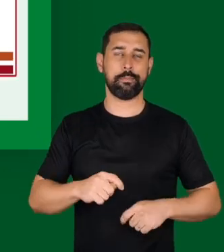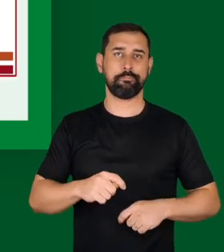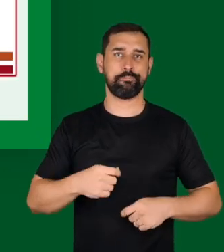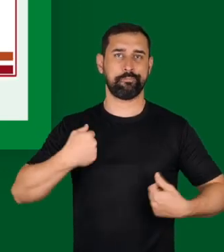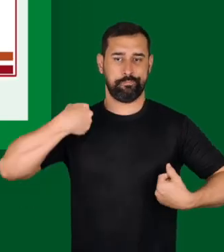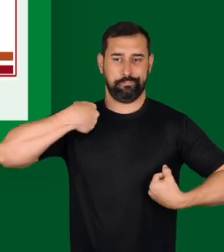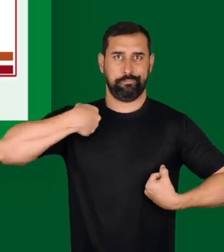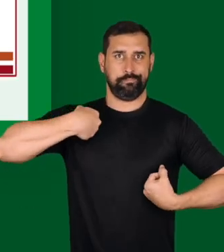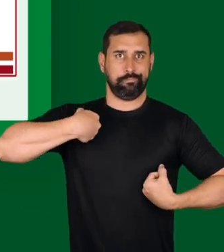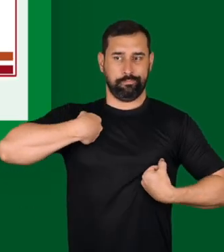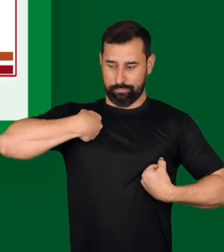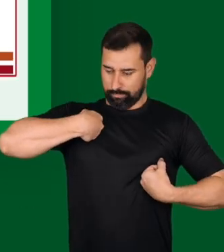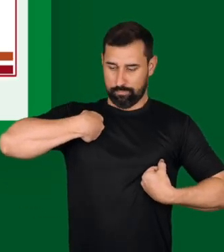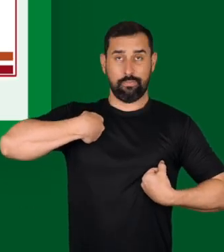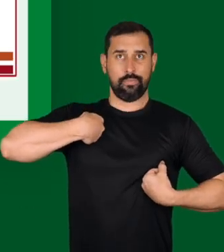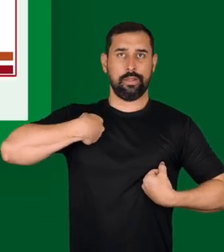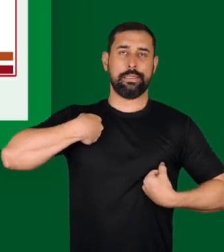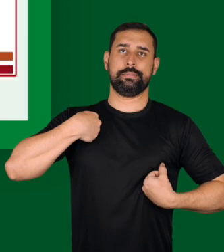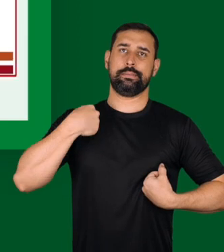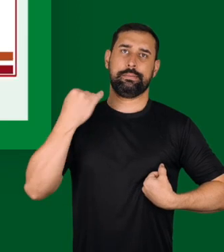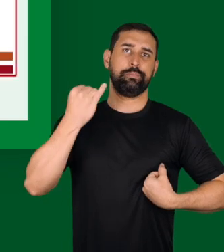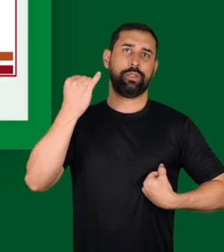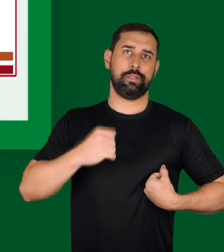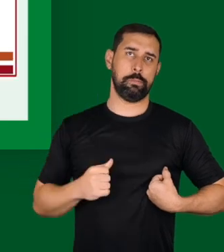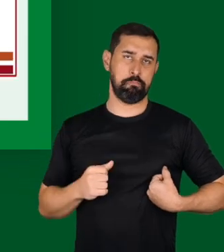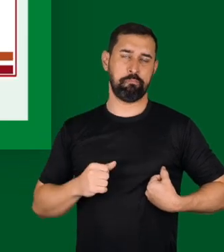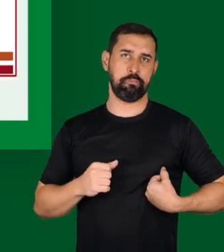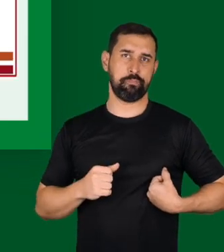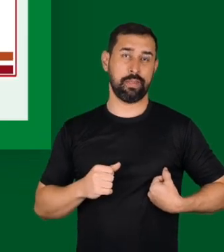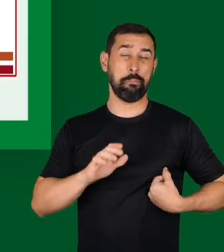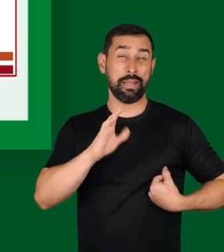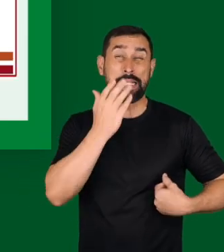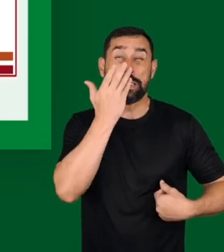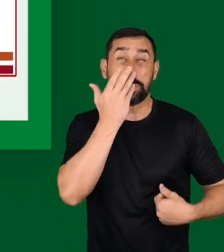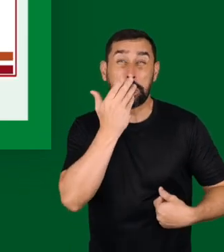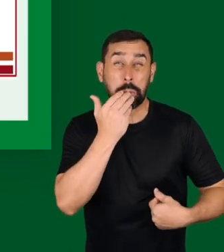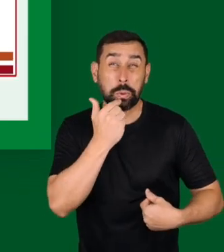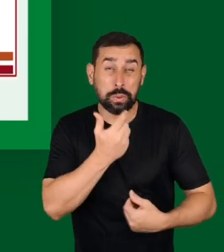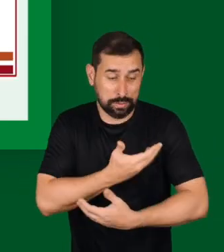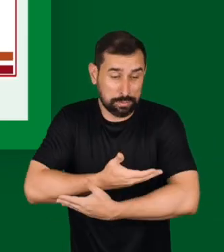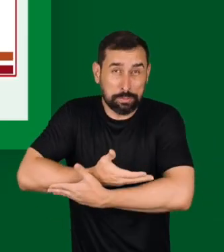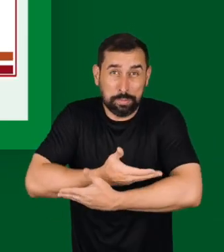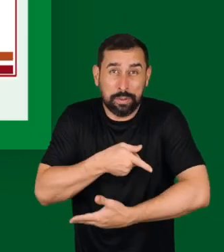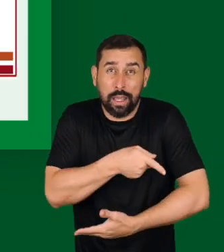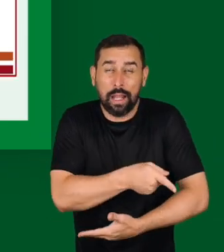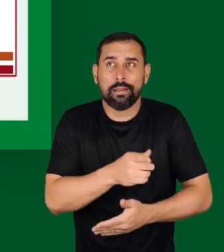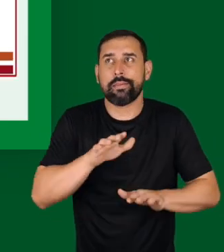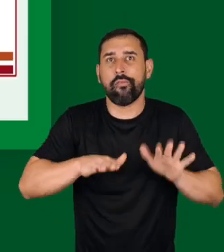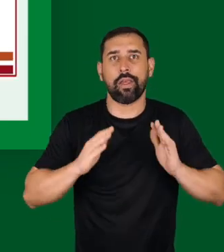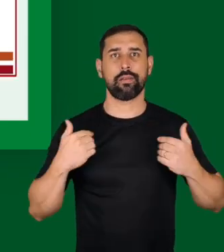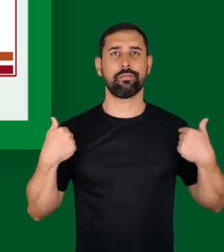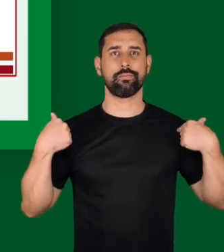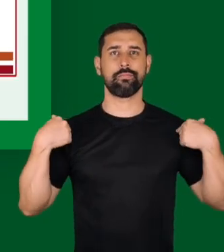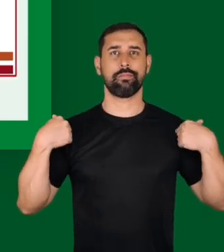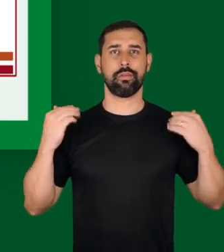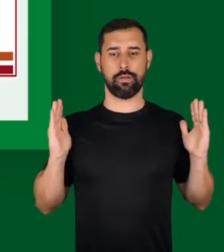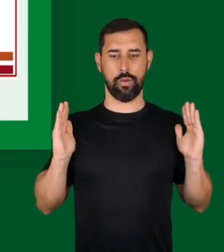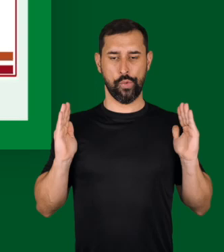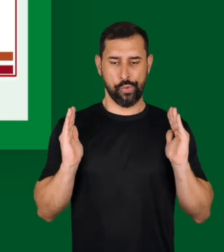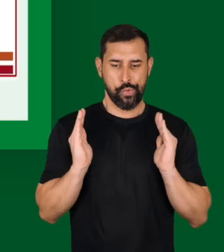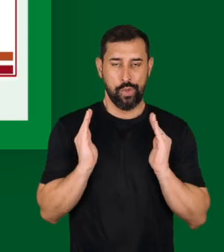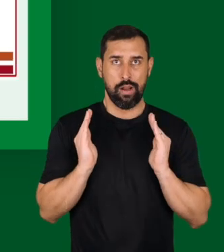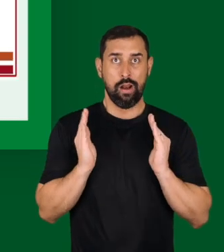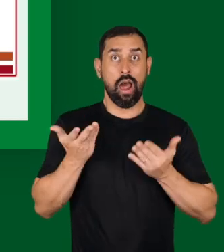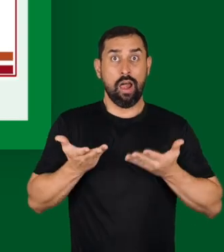linha axilar anterior esquerda, do lado do mamilo. Então o choque tem que passar pelo coração. Como a criança tem um tórax